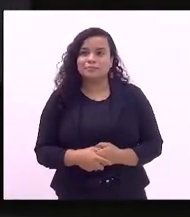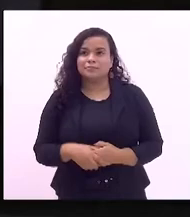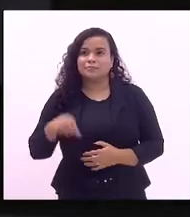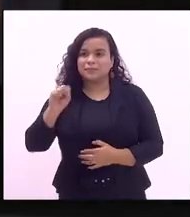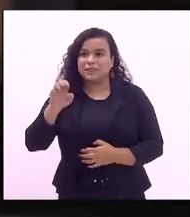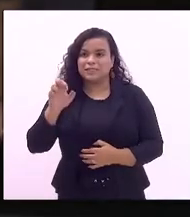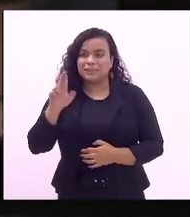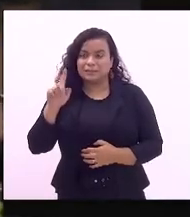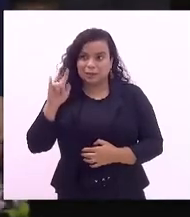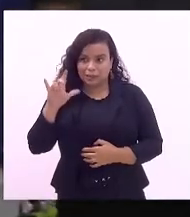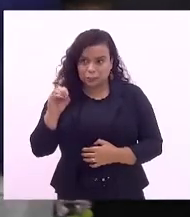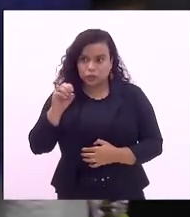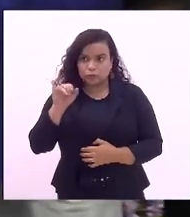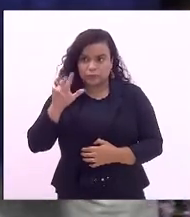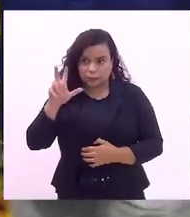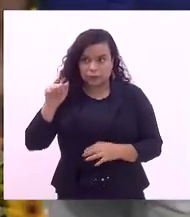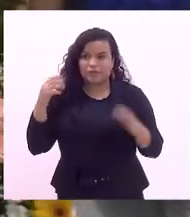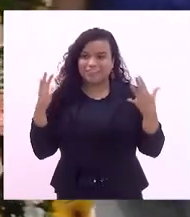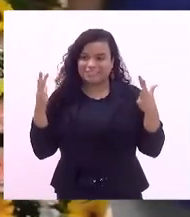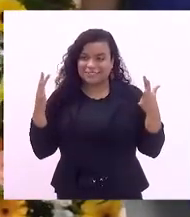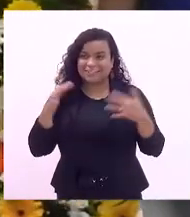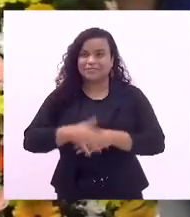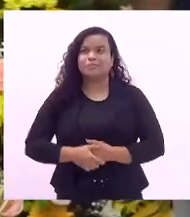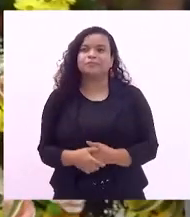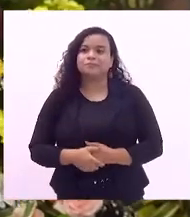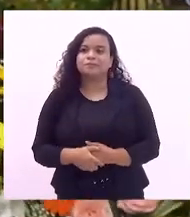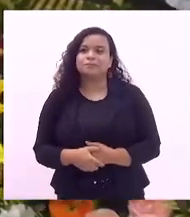Sérgio Silva dos Santos